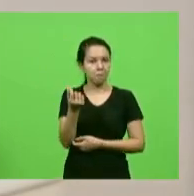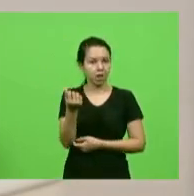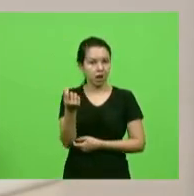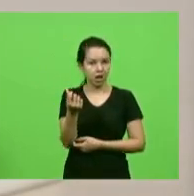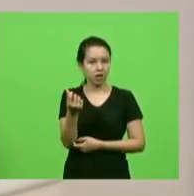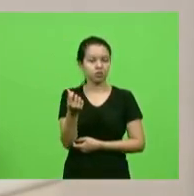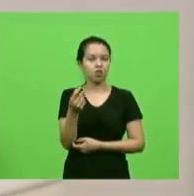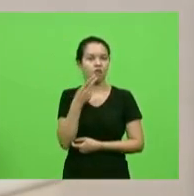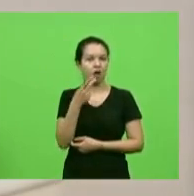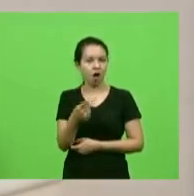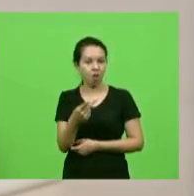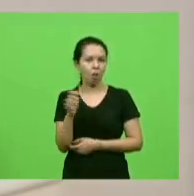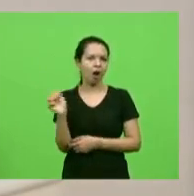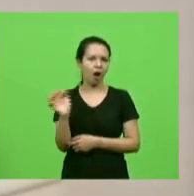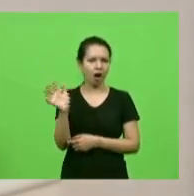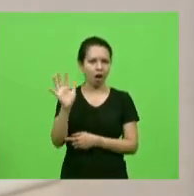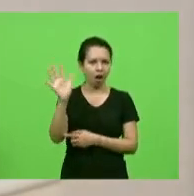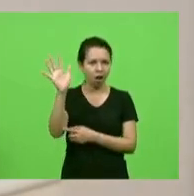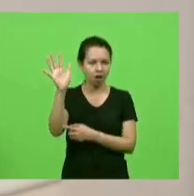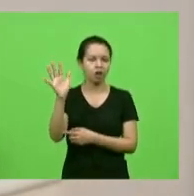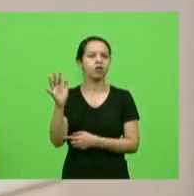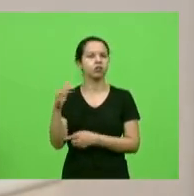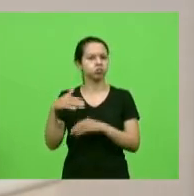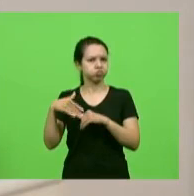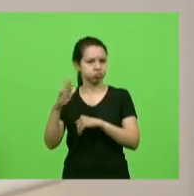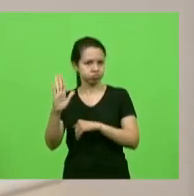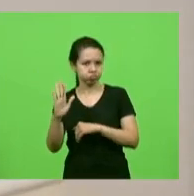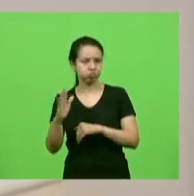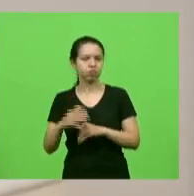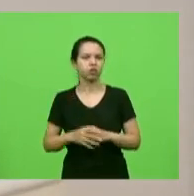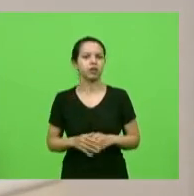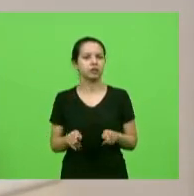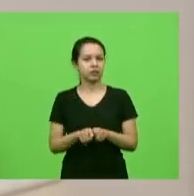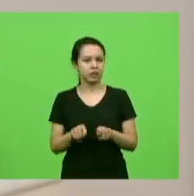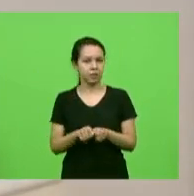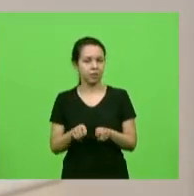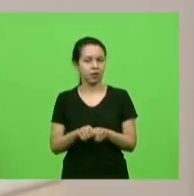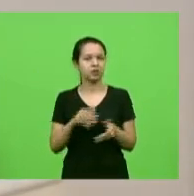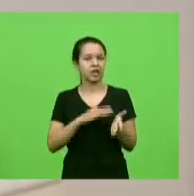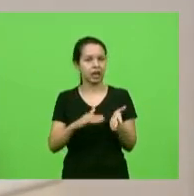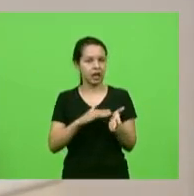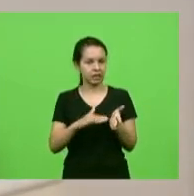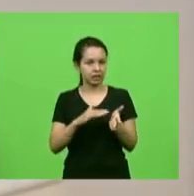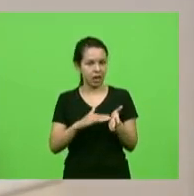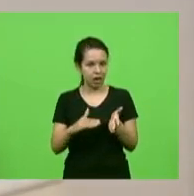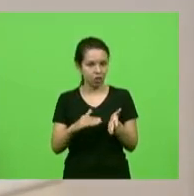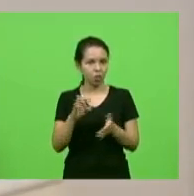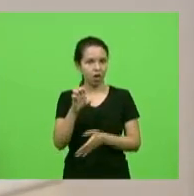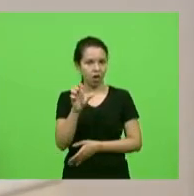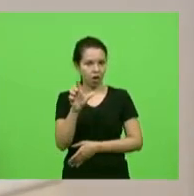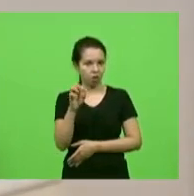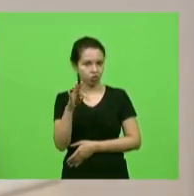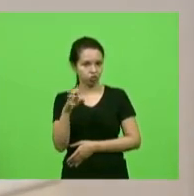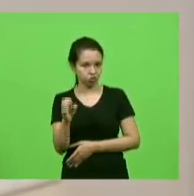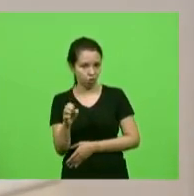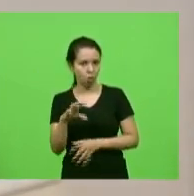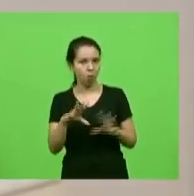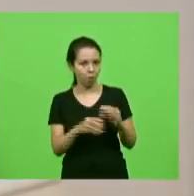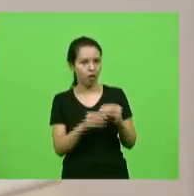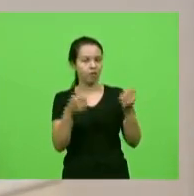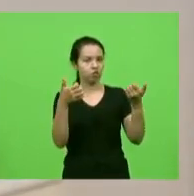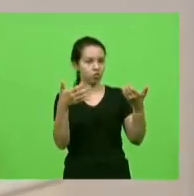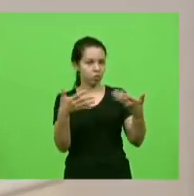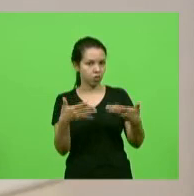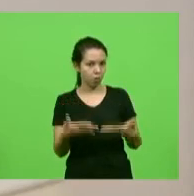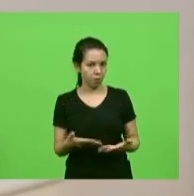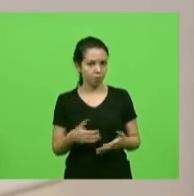rotina. Complementando a fala do governador, o secretário de Saúde, Elton de Souza Severino, destacou que, no momento, a oferta